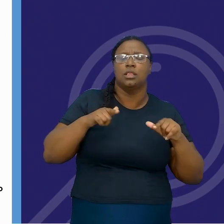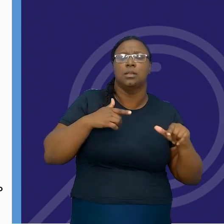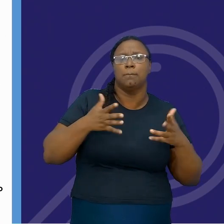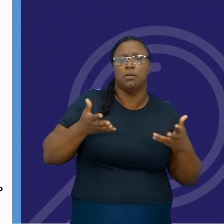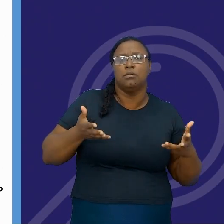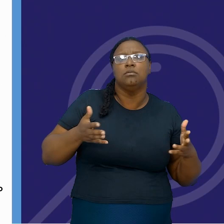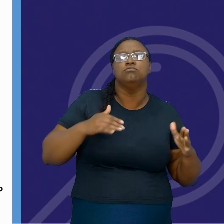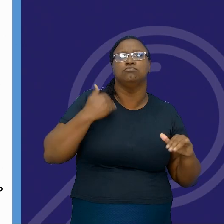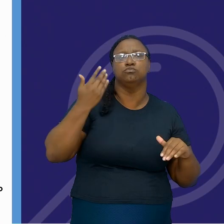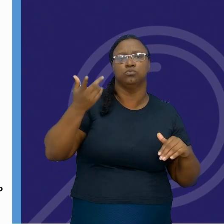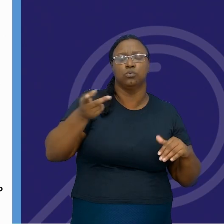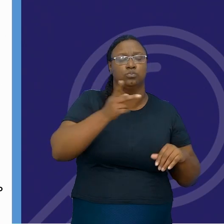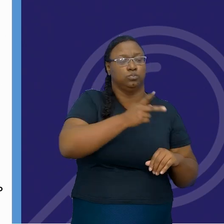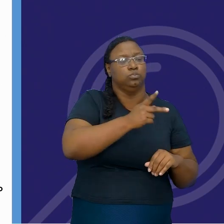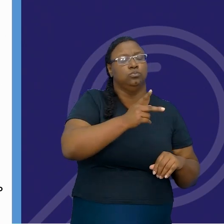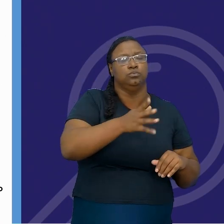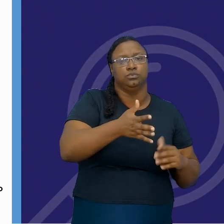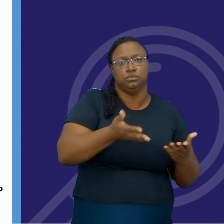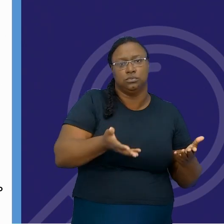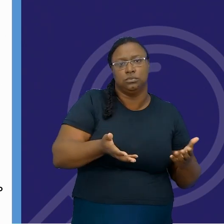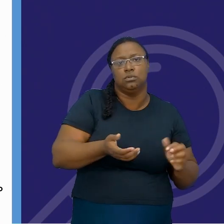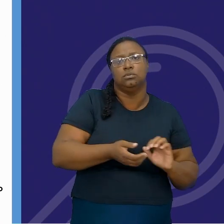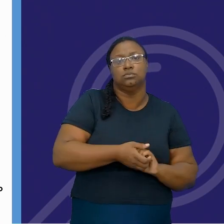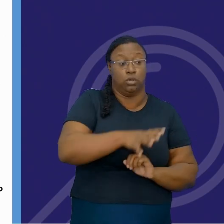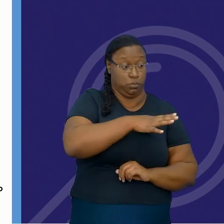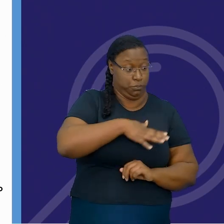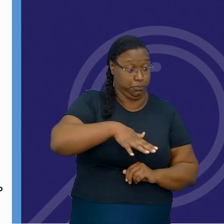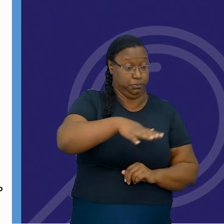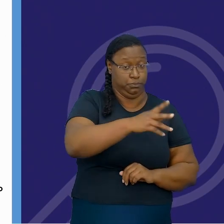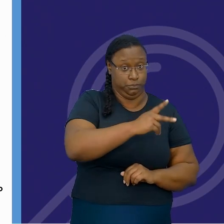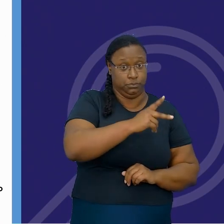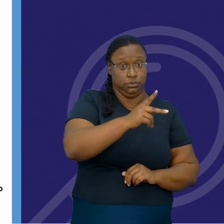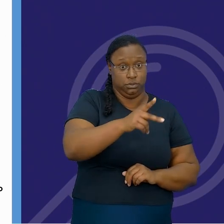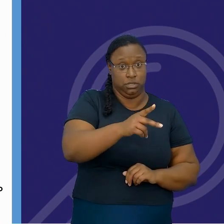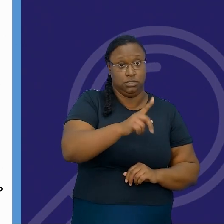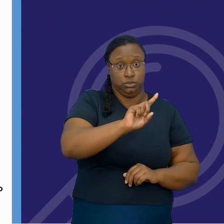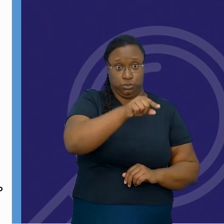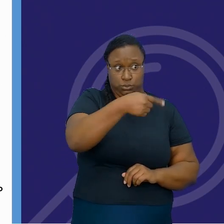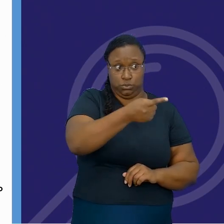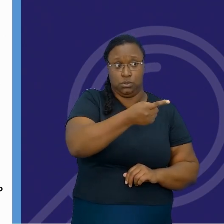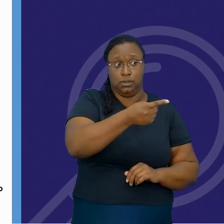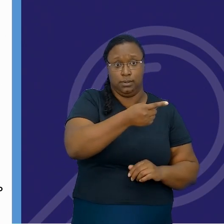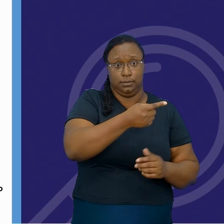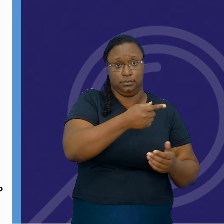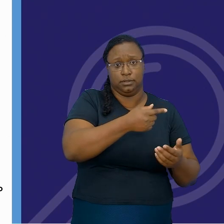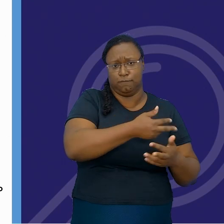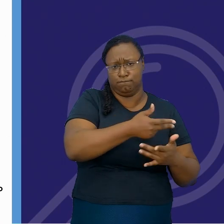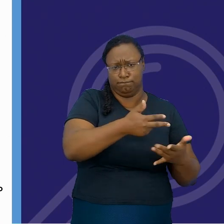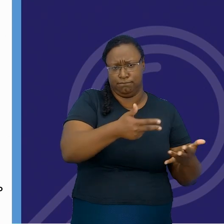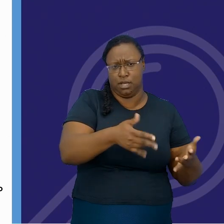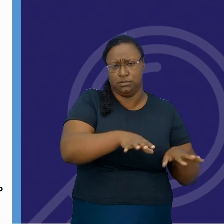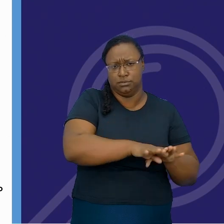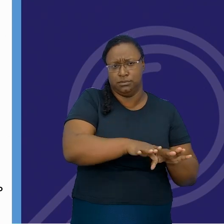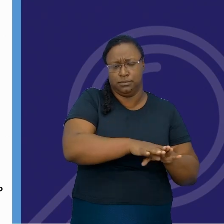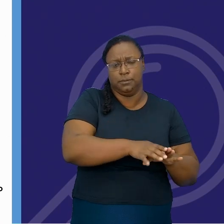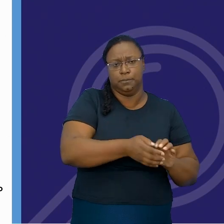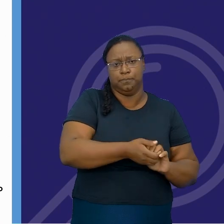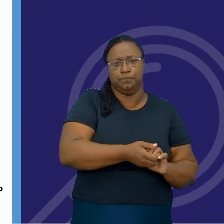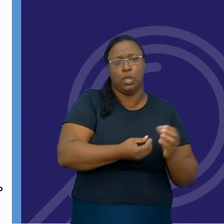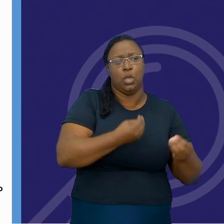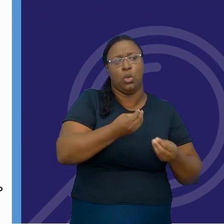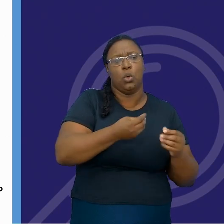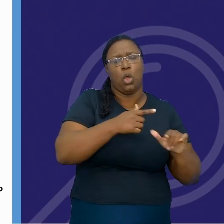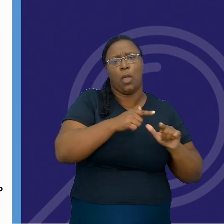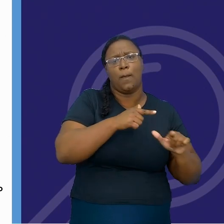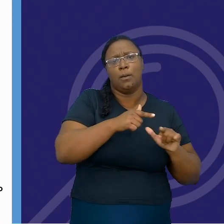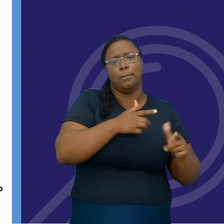né, com outro professor, outros professores de outras disciplinas, ou pluridisciplinar quando trabalhado